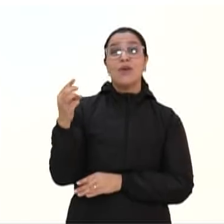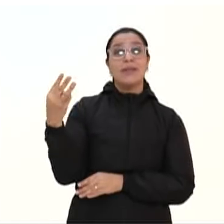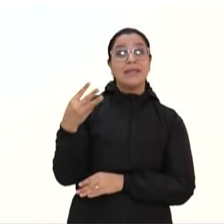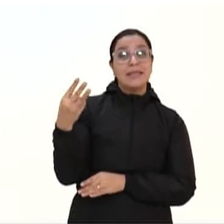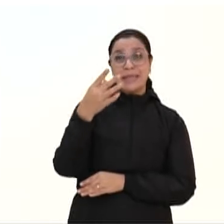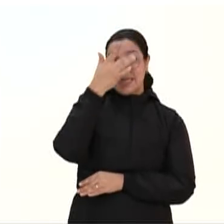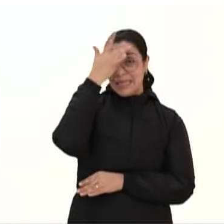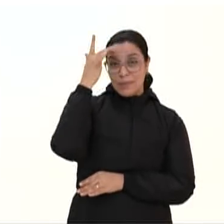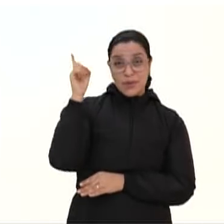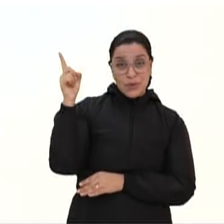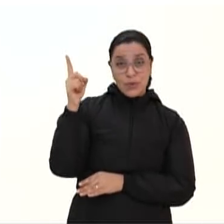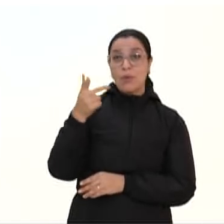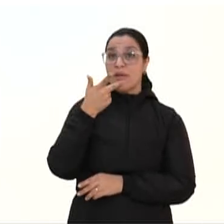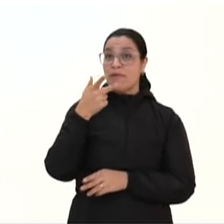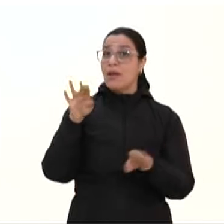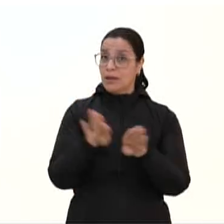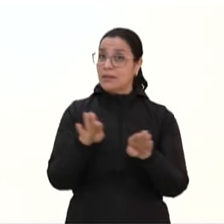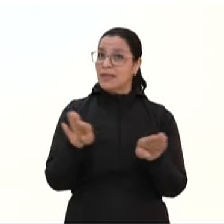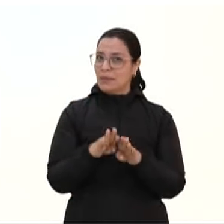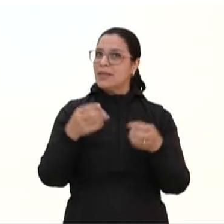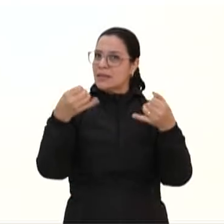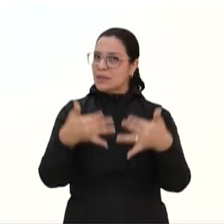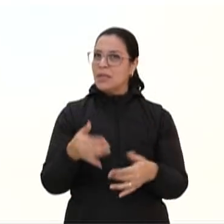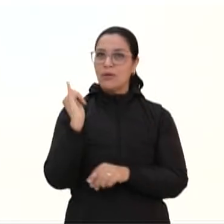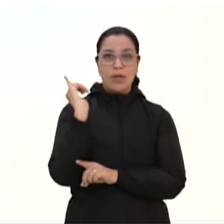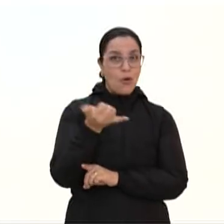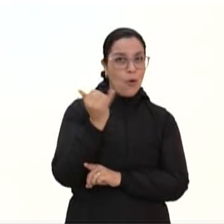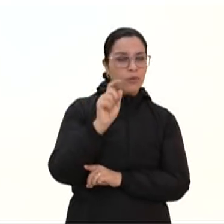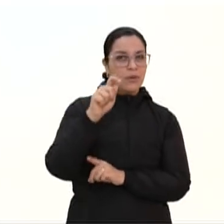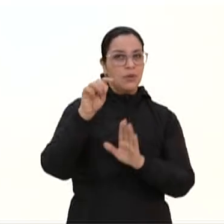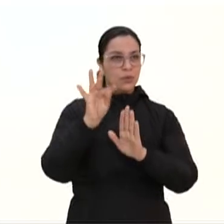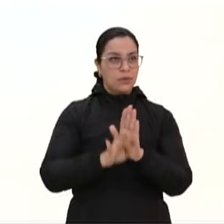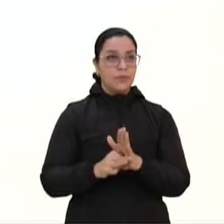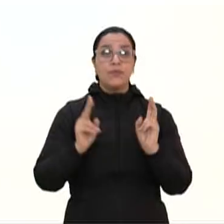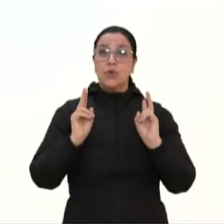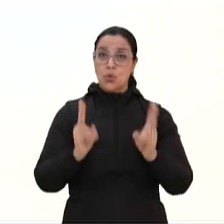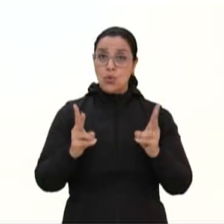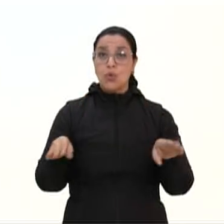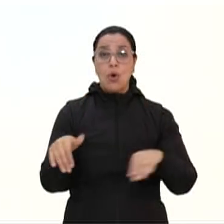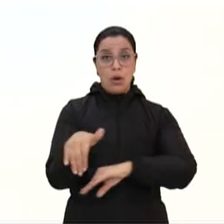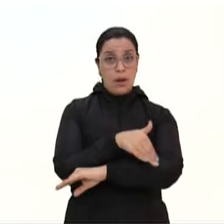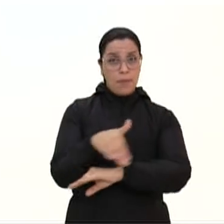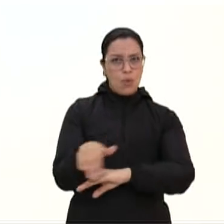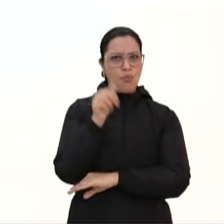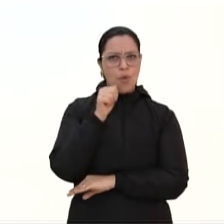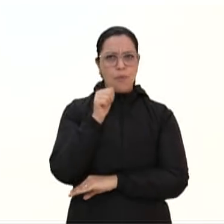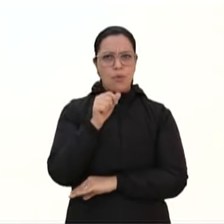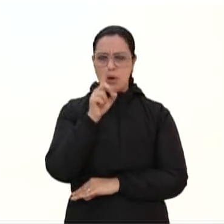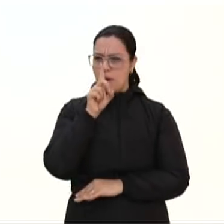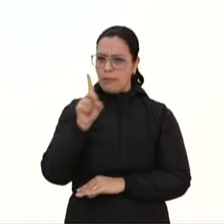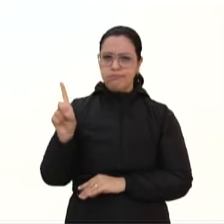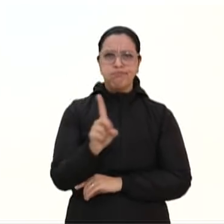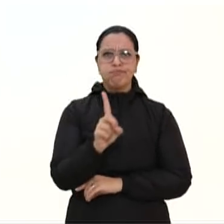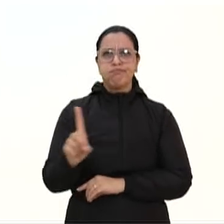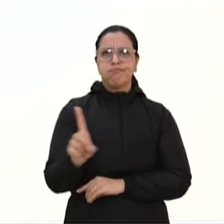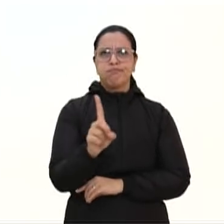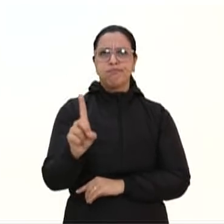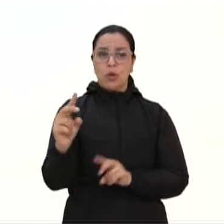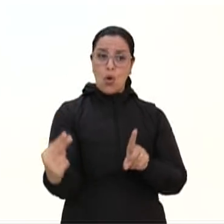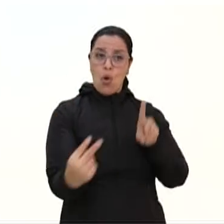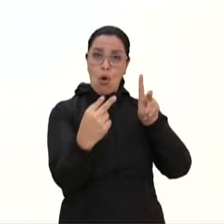os ombros e acabou recebendo o melhor para ele. Ganhava 2 vezes. A moça saltou do ônibus